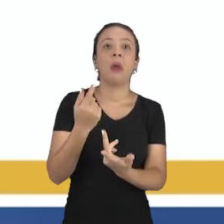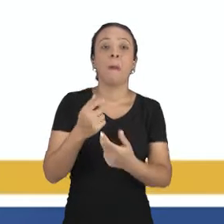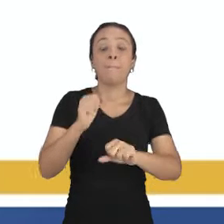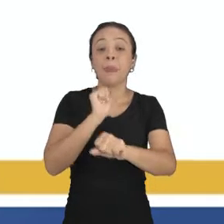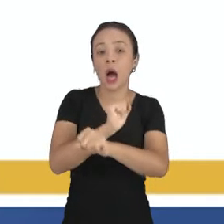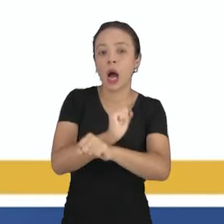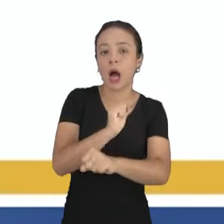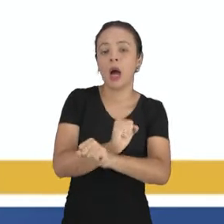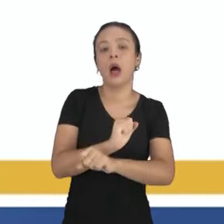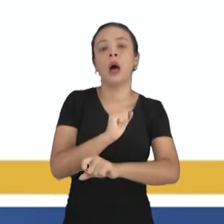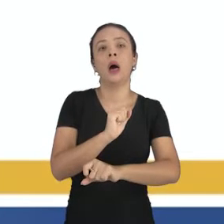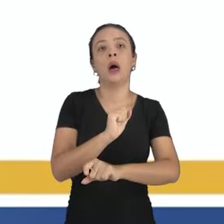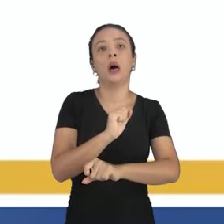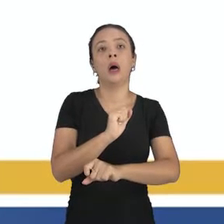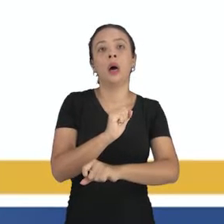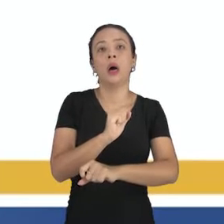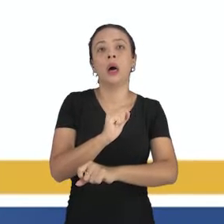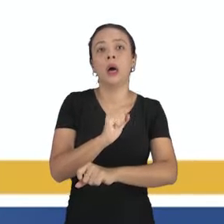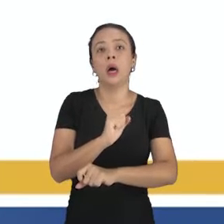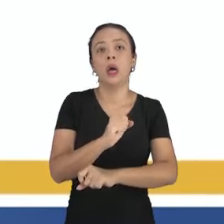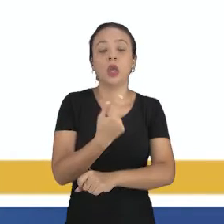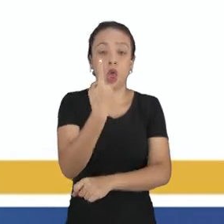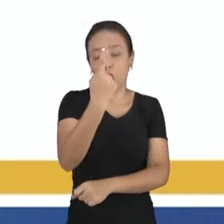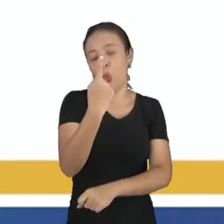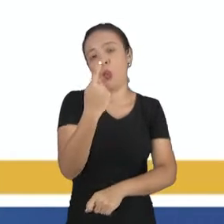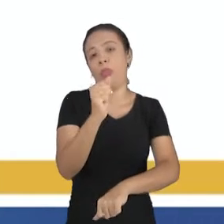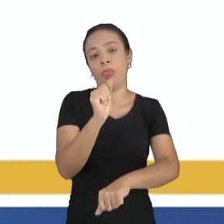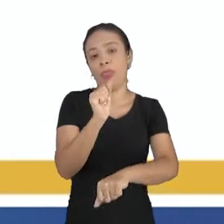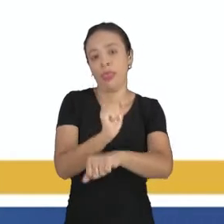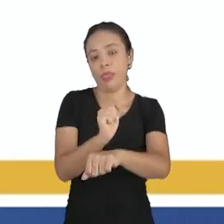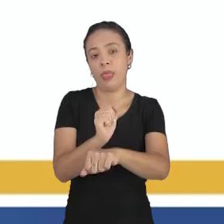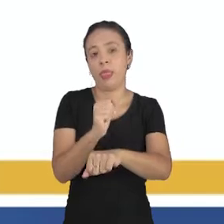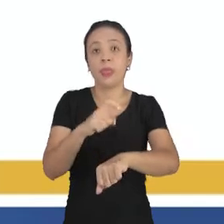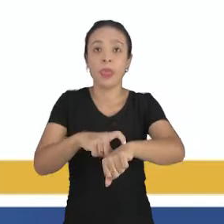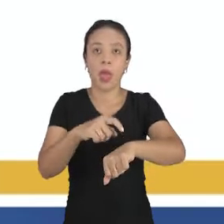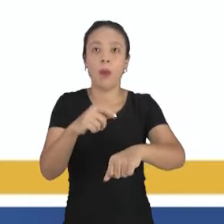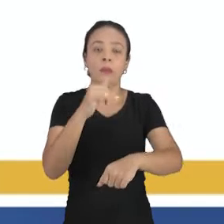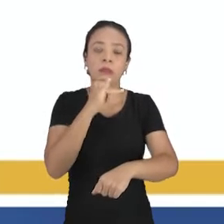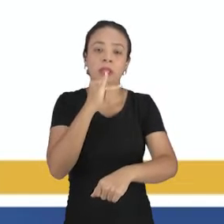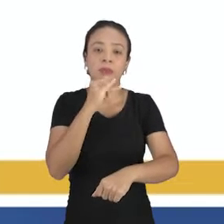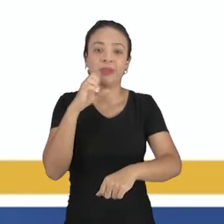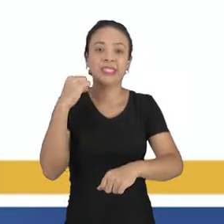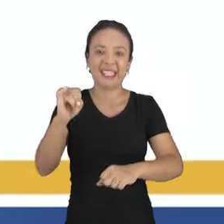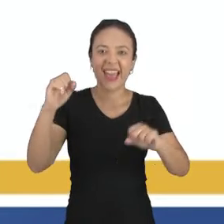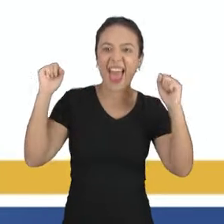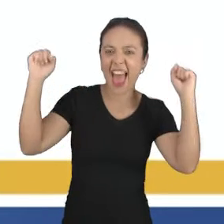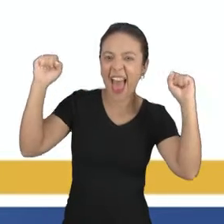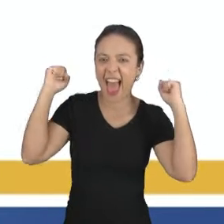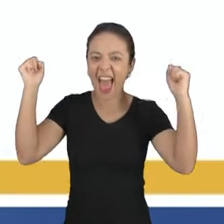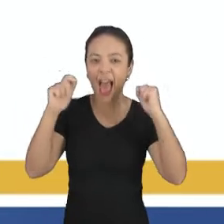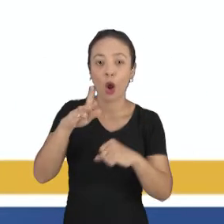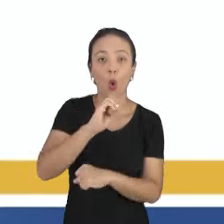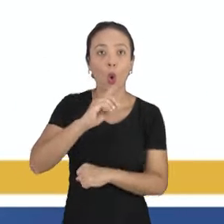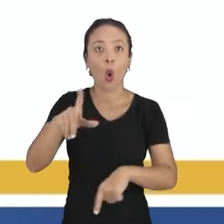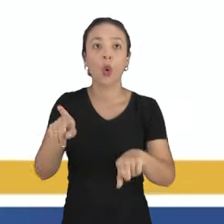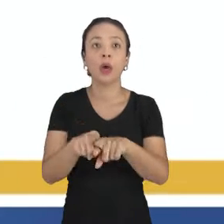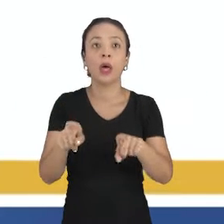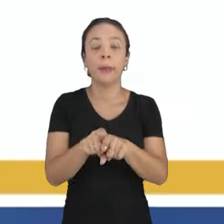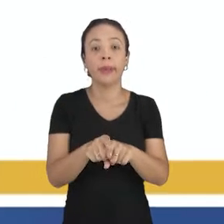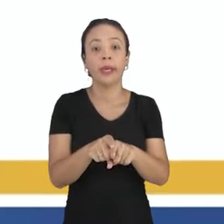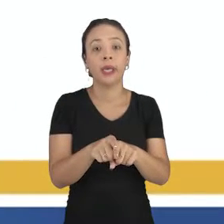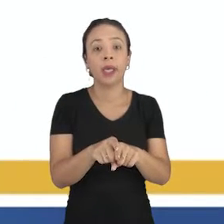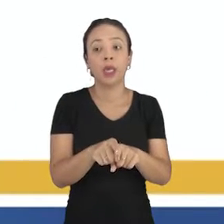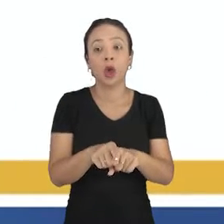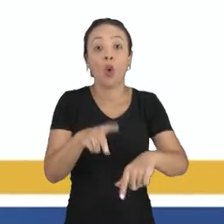ocorridas durante um dos tempos como comemorações de gols atendimento a